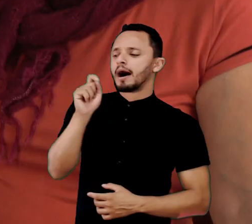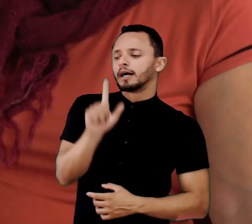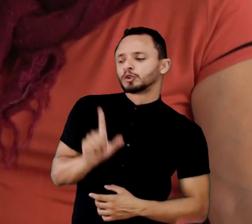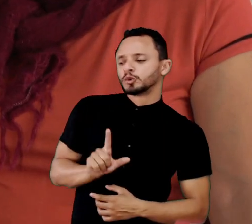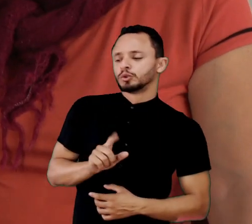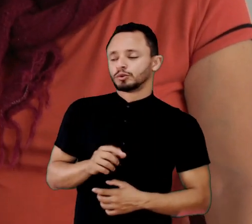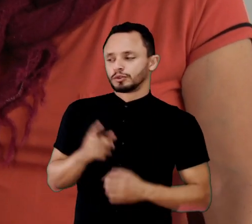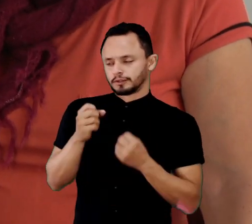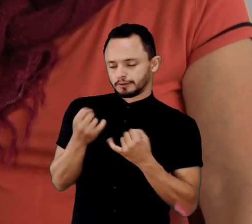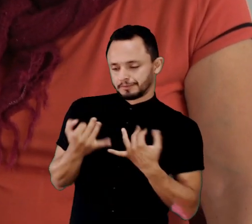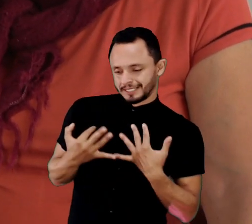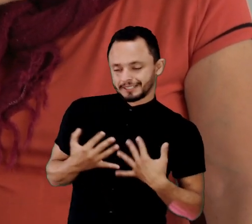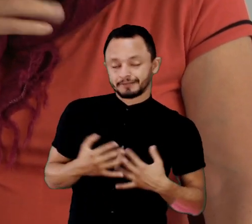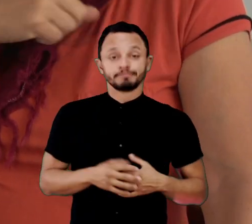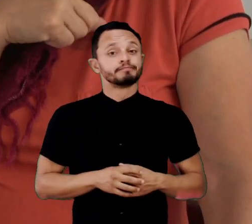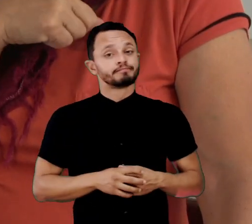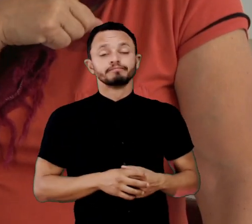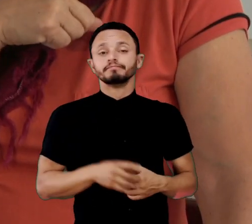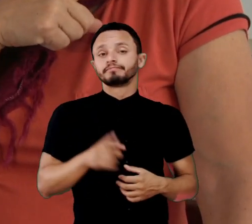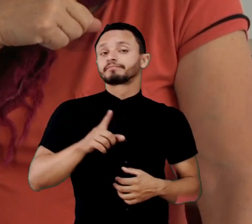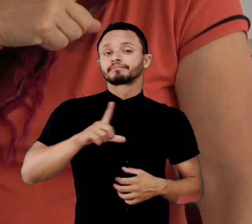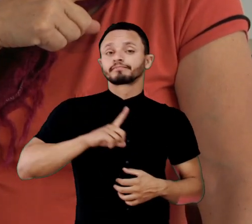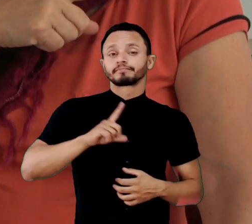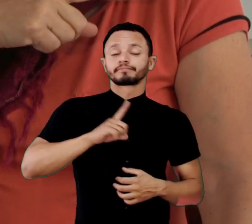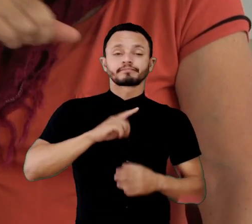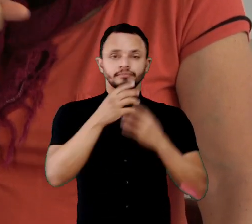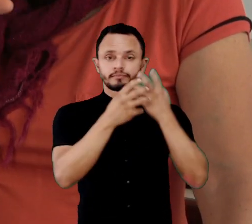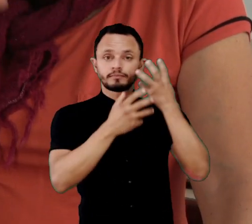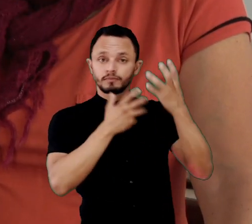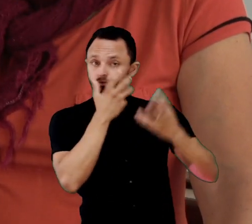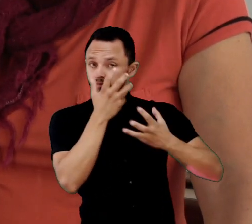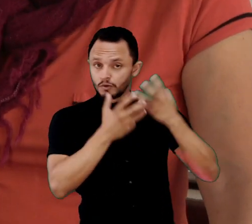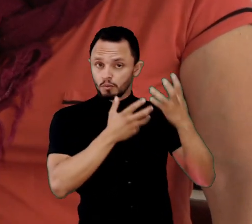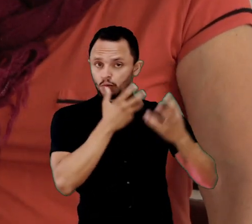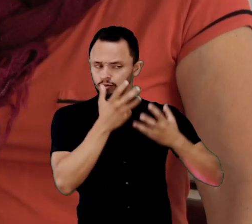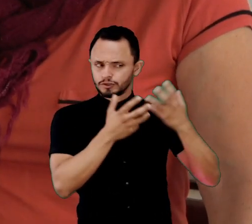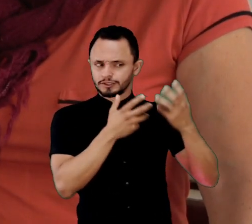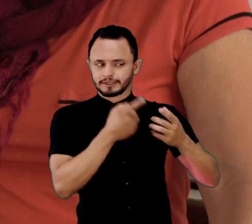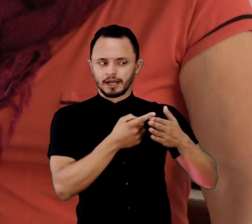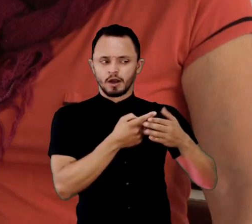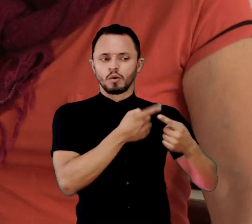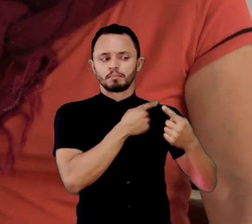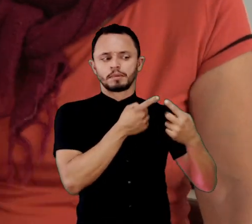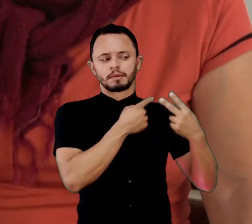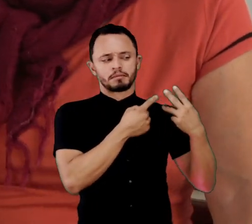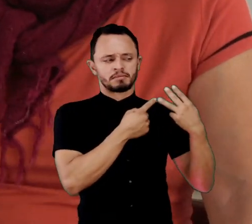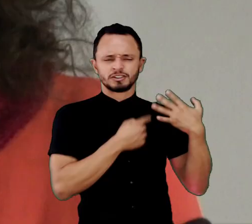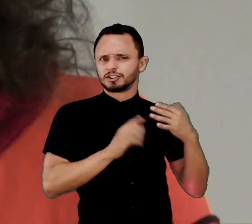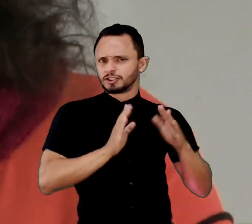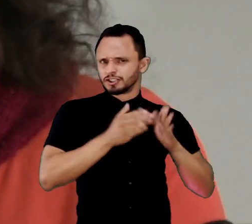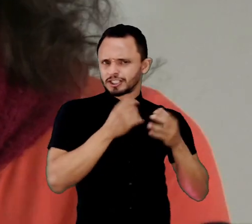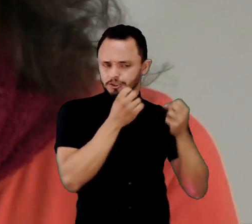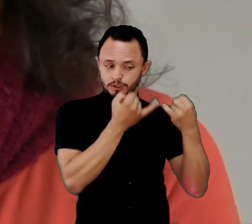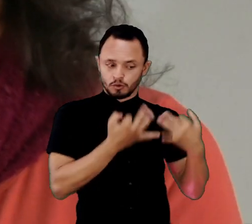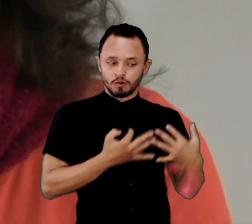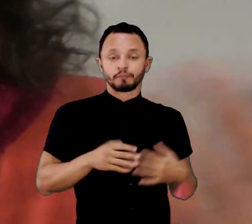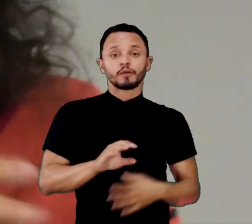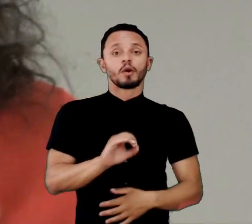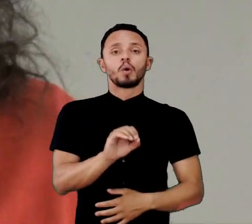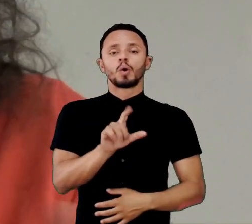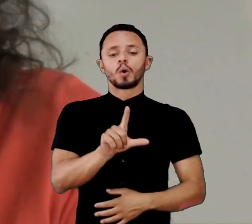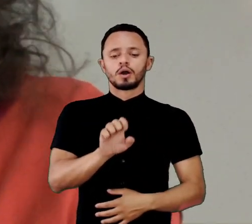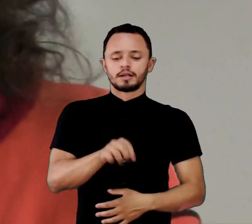também. Lá para trás tem o musical, né? Mas que a gente já falou disso em outras oportunidades, né? Depois do